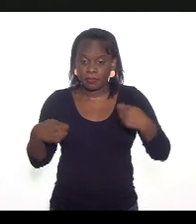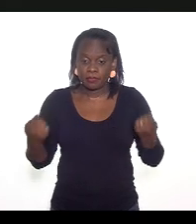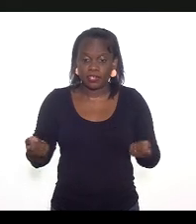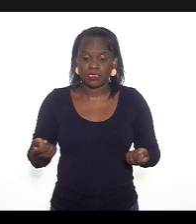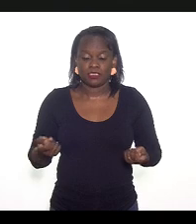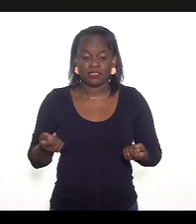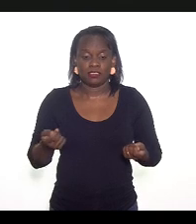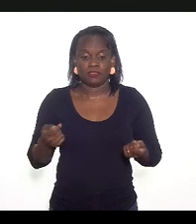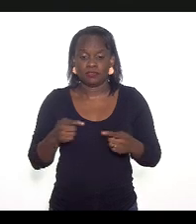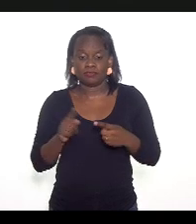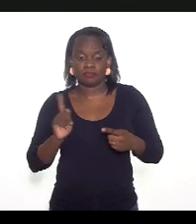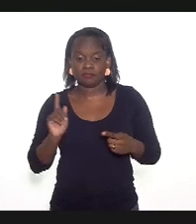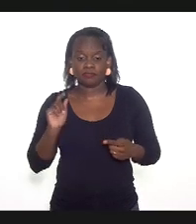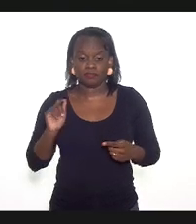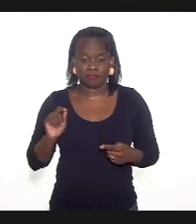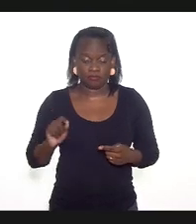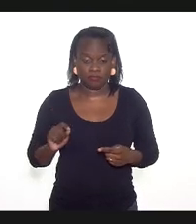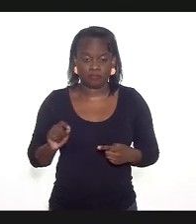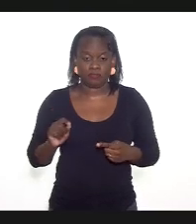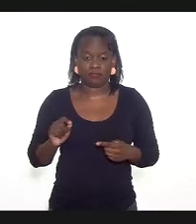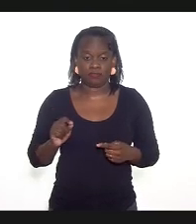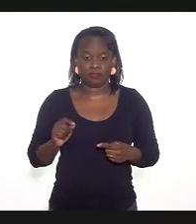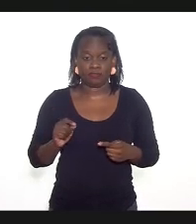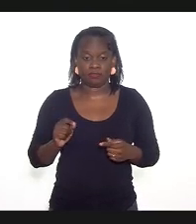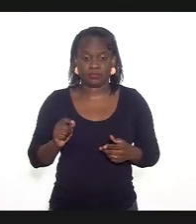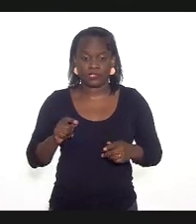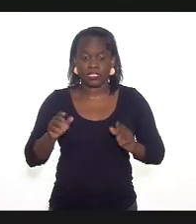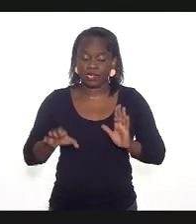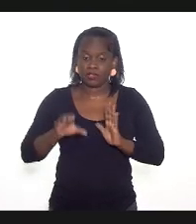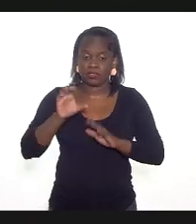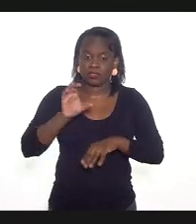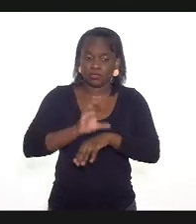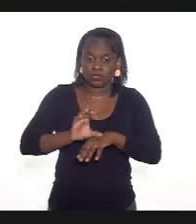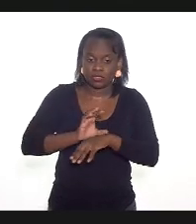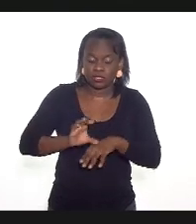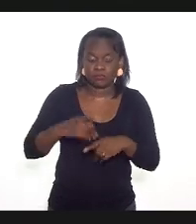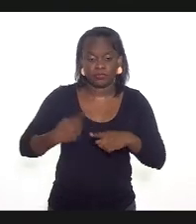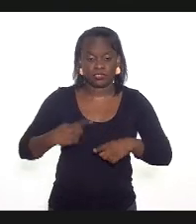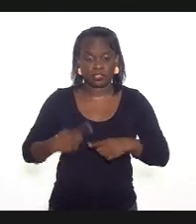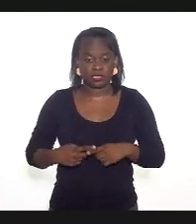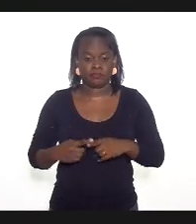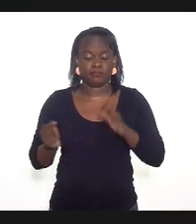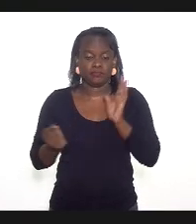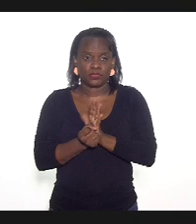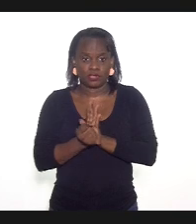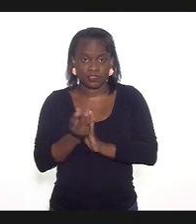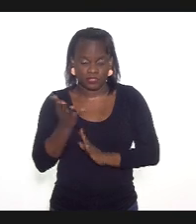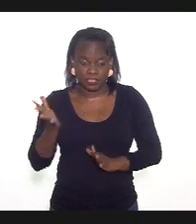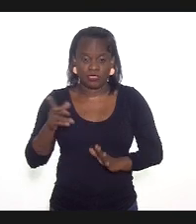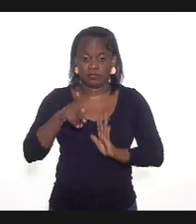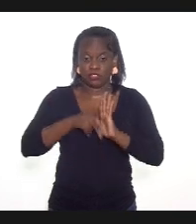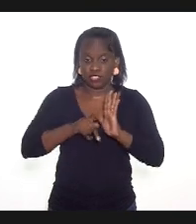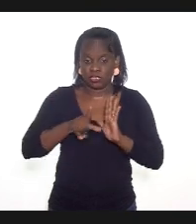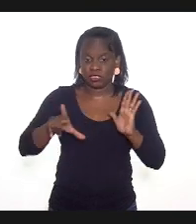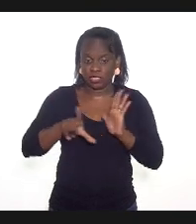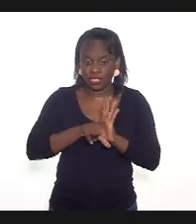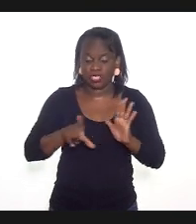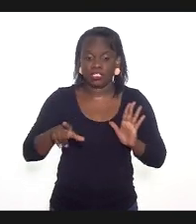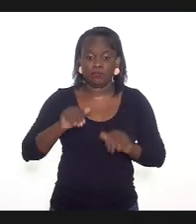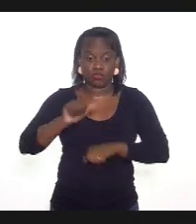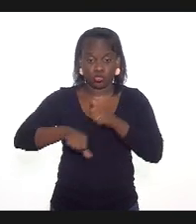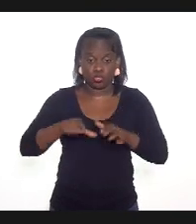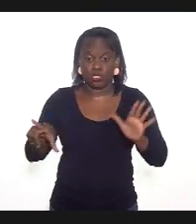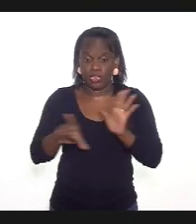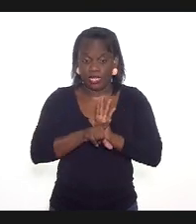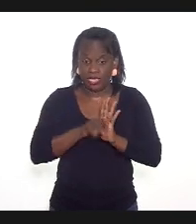cabe uma questão, uma classificação de constitucionalidade. Porque muitas vezes, quando é um projeto de lei alterando o texto de uma